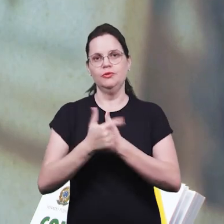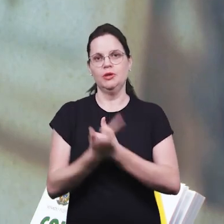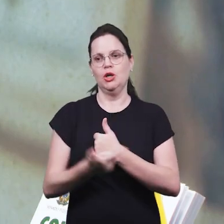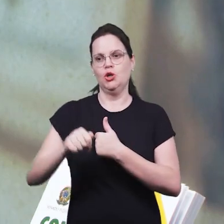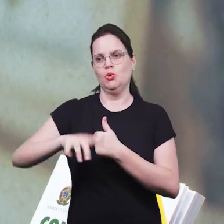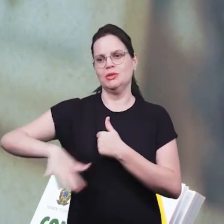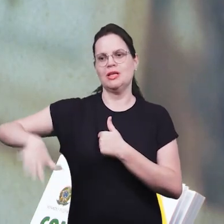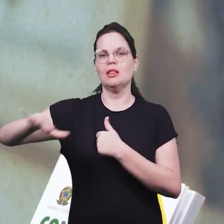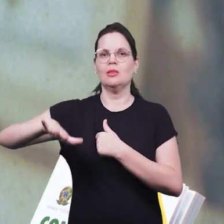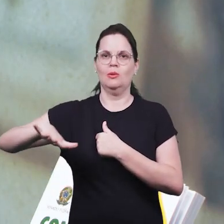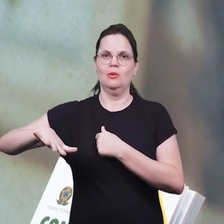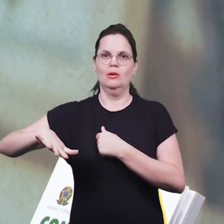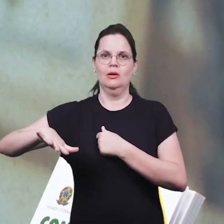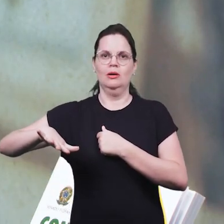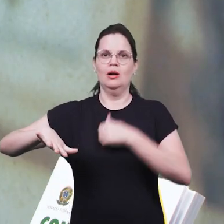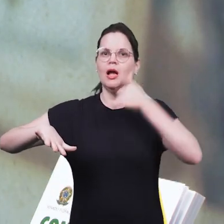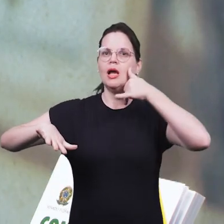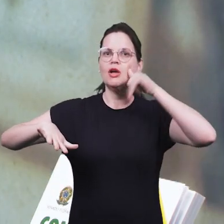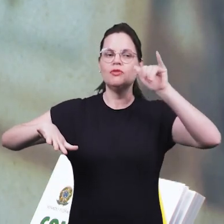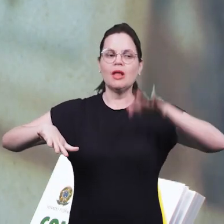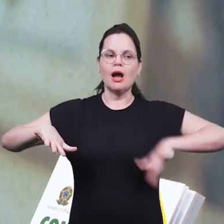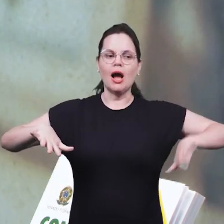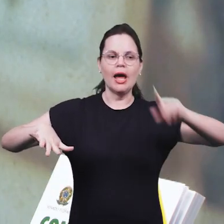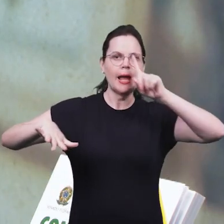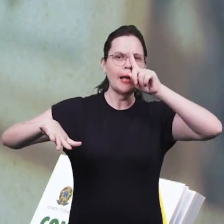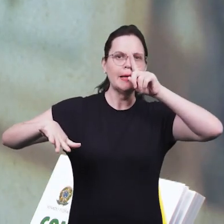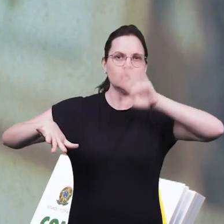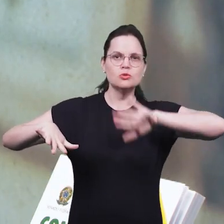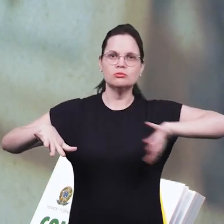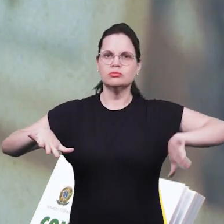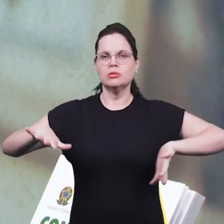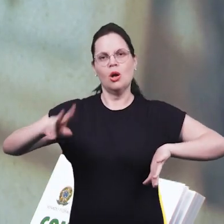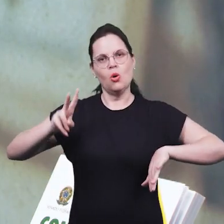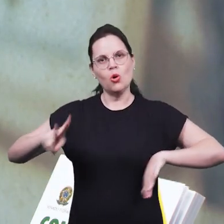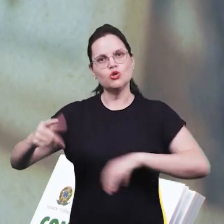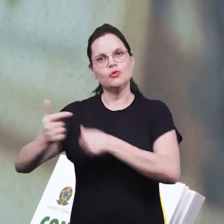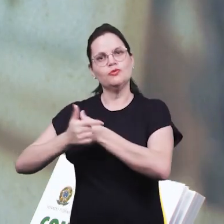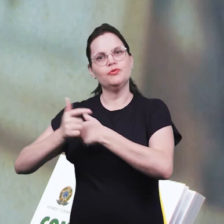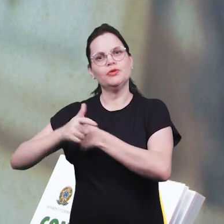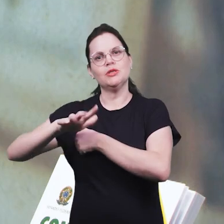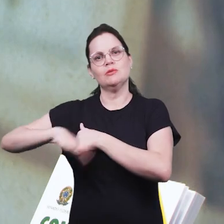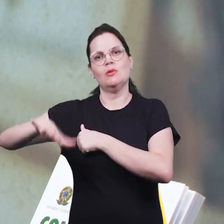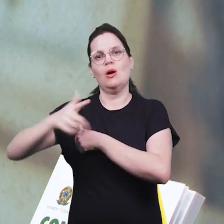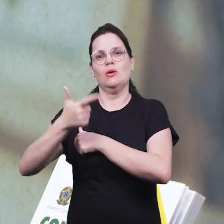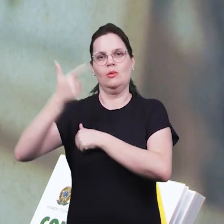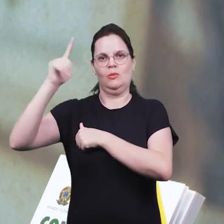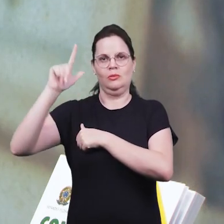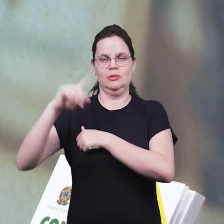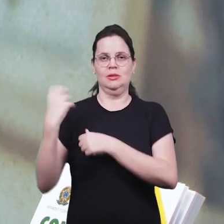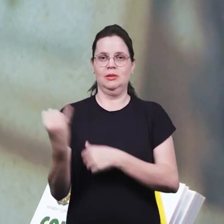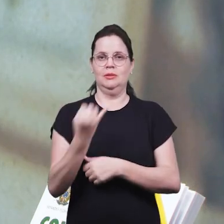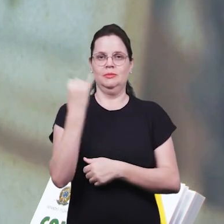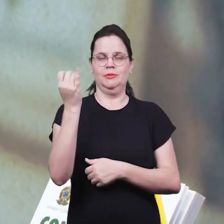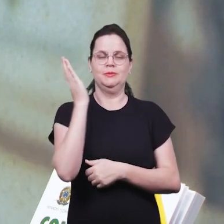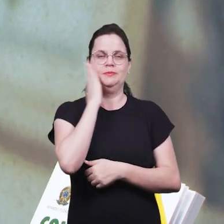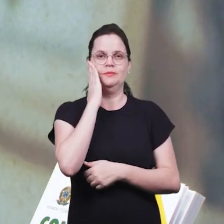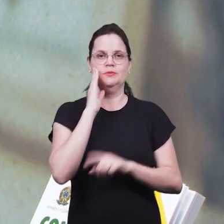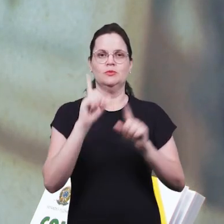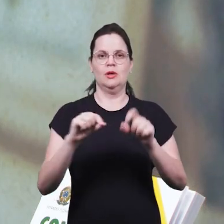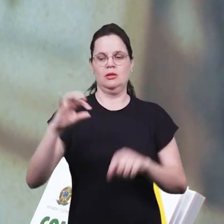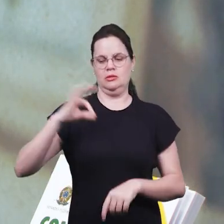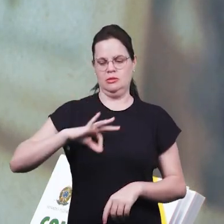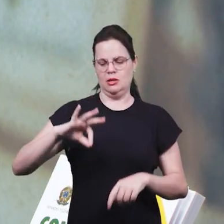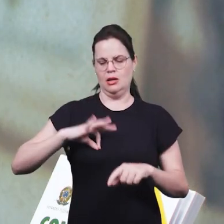que em um outro setor, sem prejuízo do que ela já fazia, sem a rotina de trabalho. E o que é importante é dizer que o salário dela